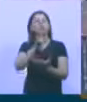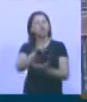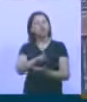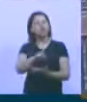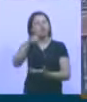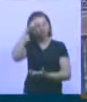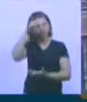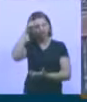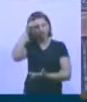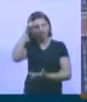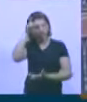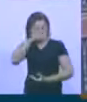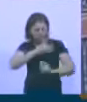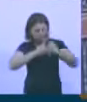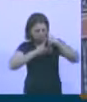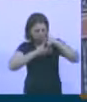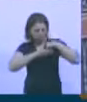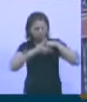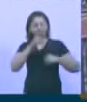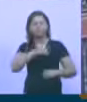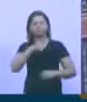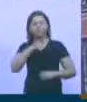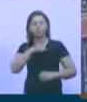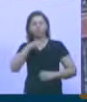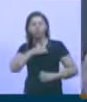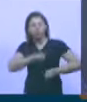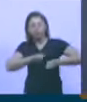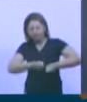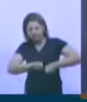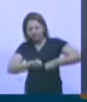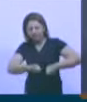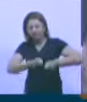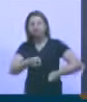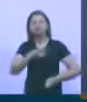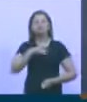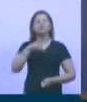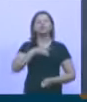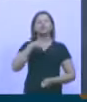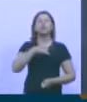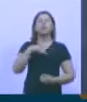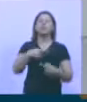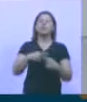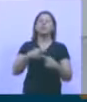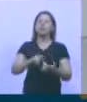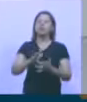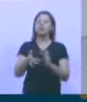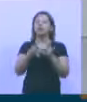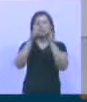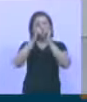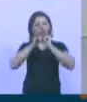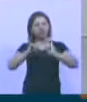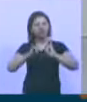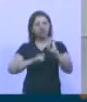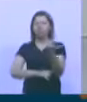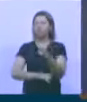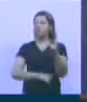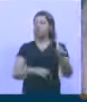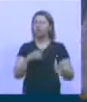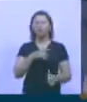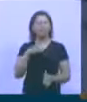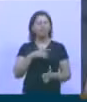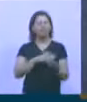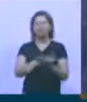Satanás que coloca o medo em nosso coração. God is telling us, "Don't be afraid." O Senhor nos diz, "Não tenhais medo."